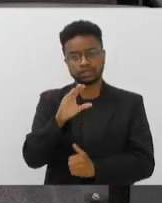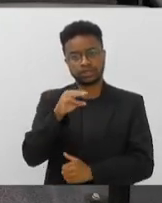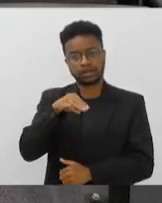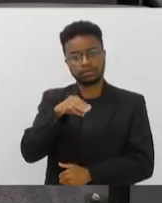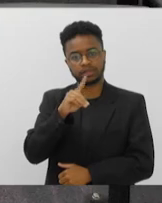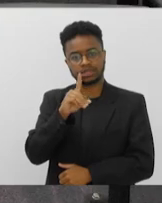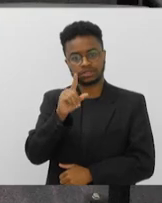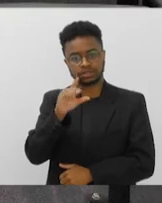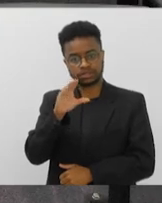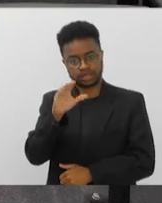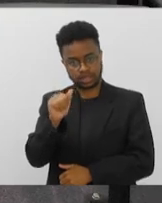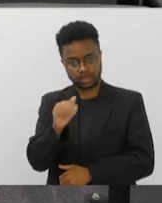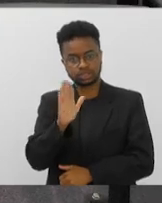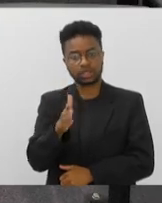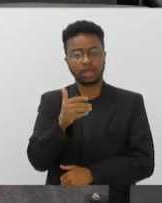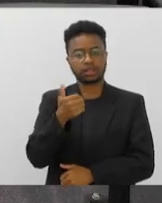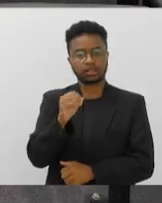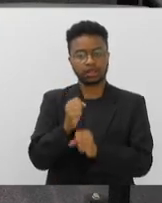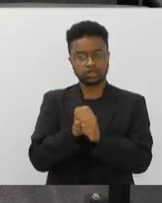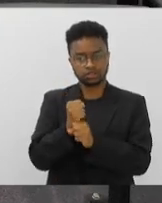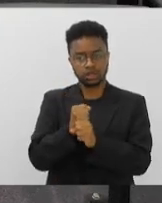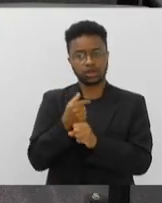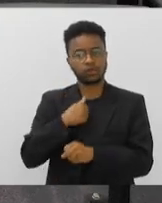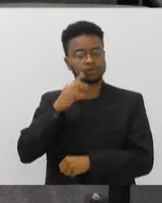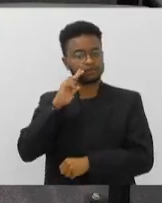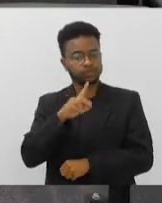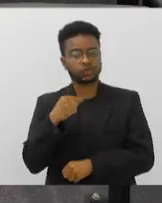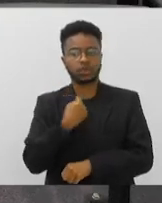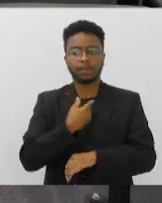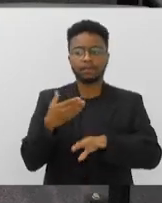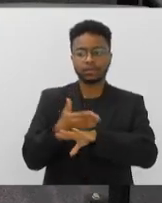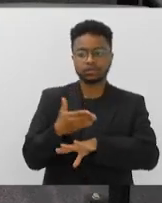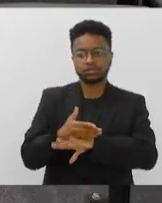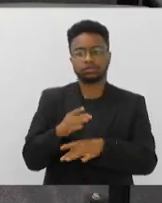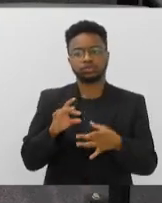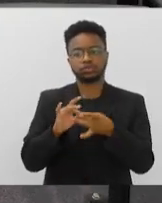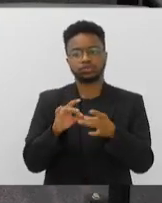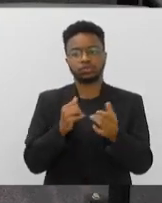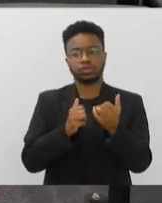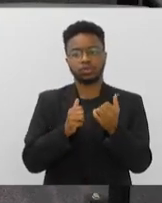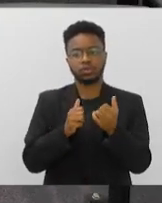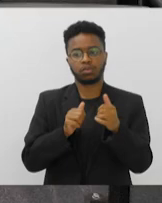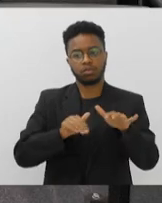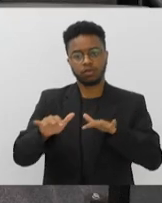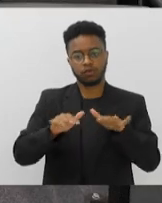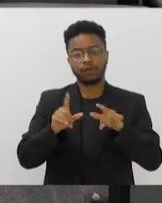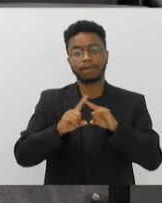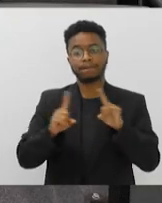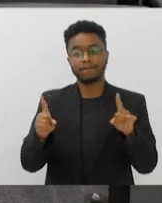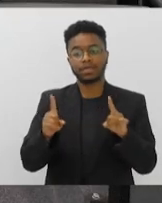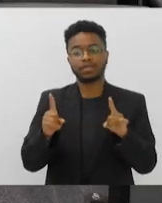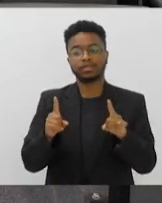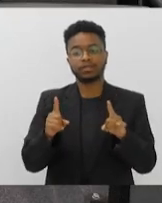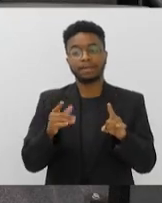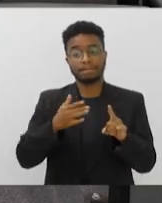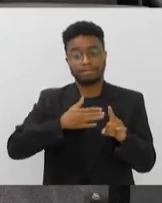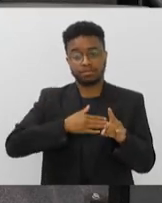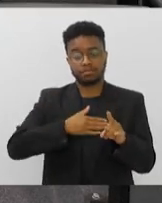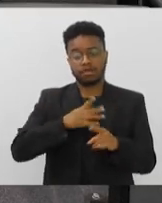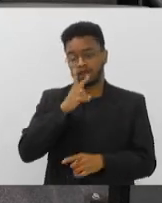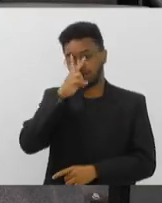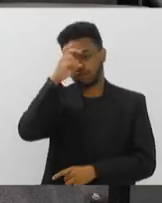anos né que eu tô ali de olho a gente participa faz movimentos mas o que fica muito forte para mim